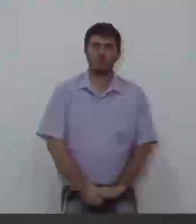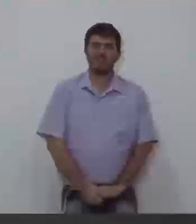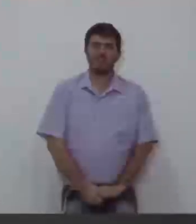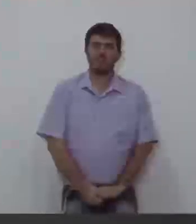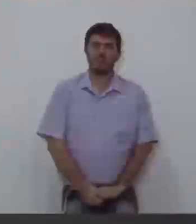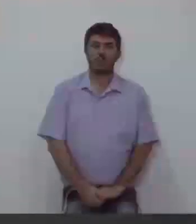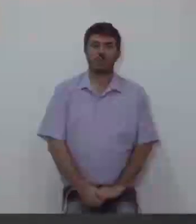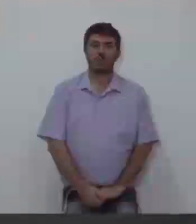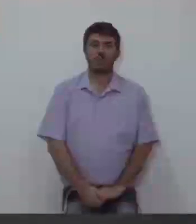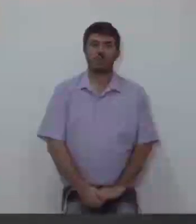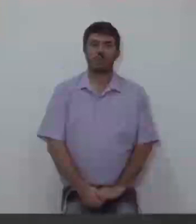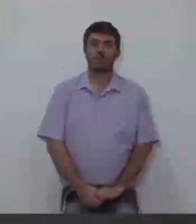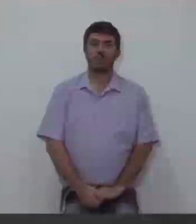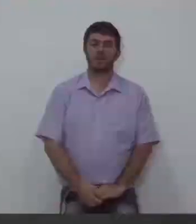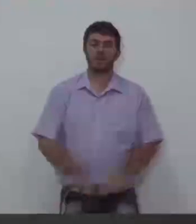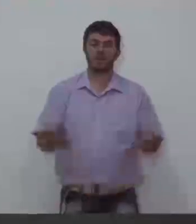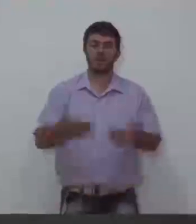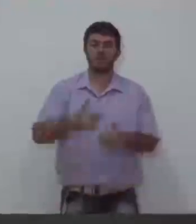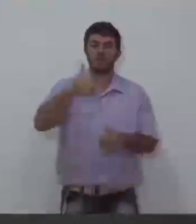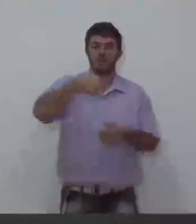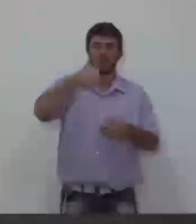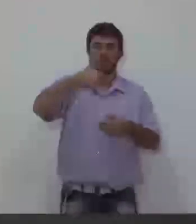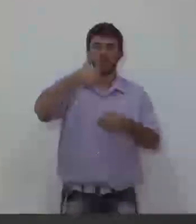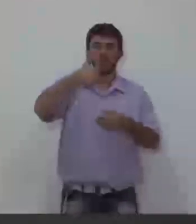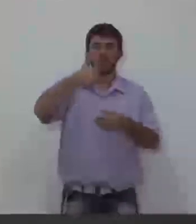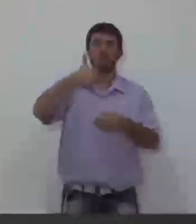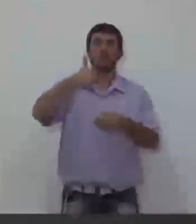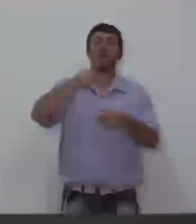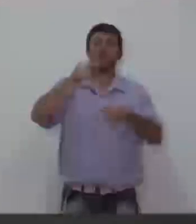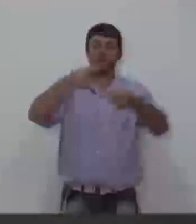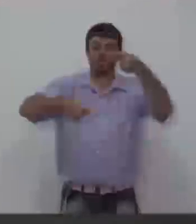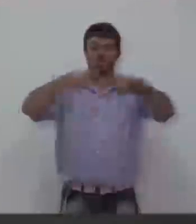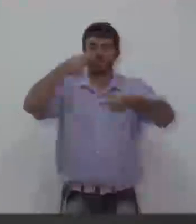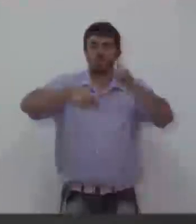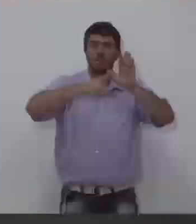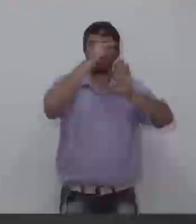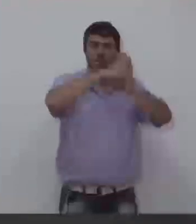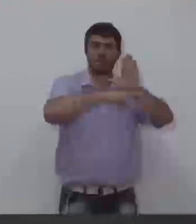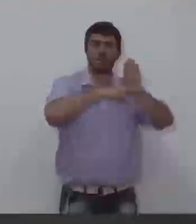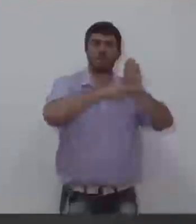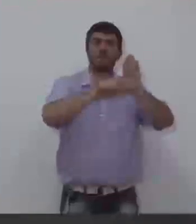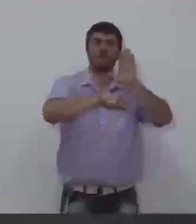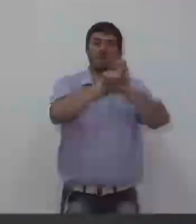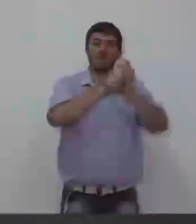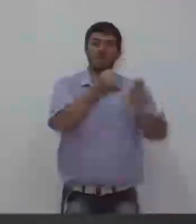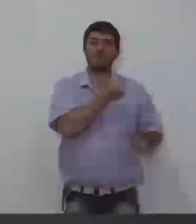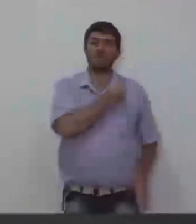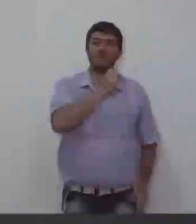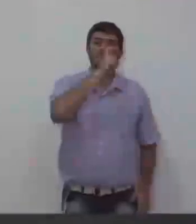Está em primeira discussão o projeto de lei nº 55 de 2019.